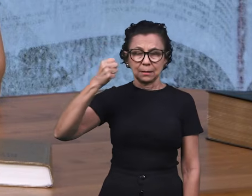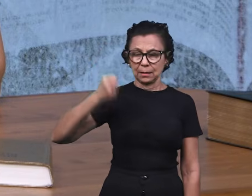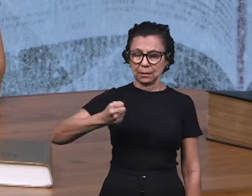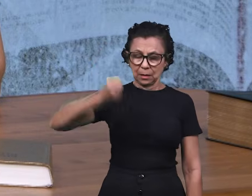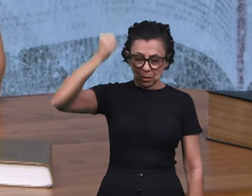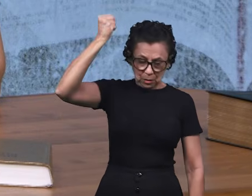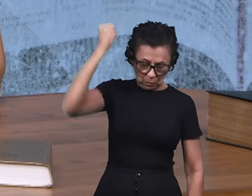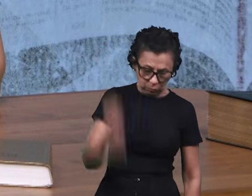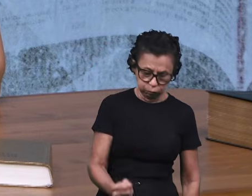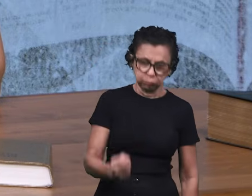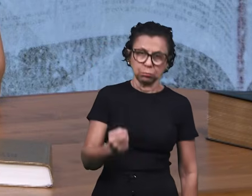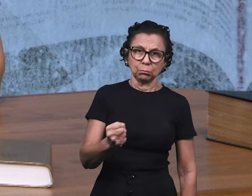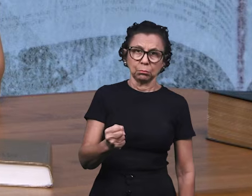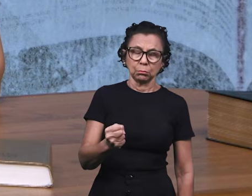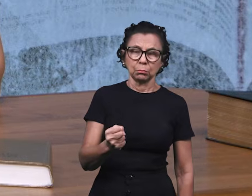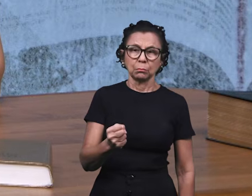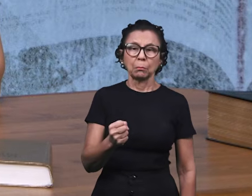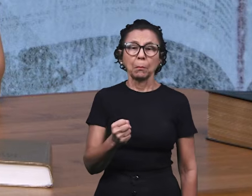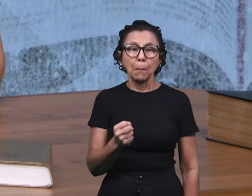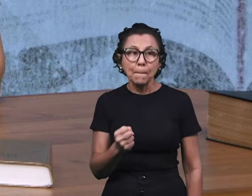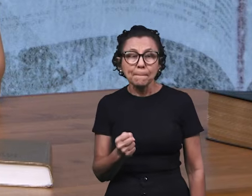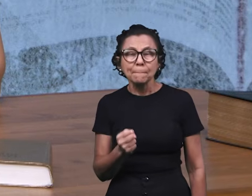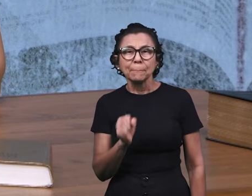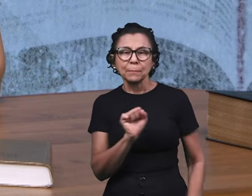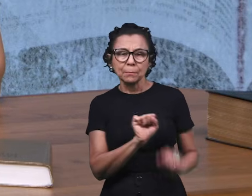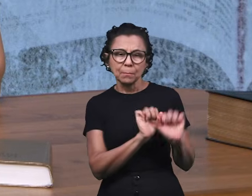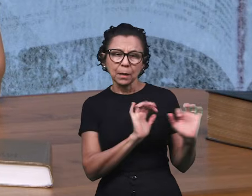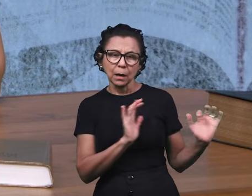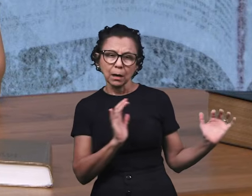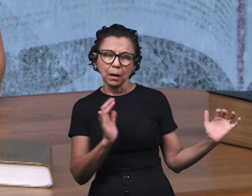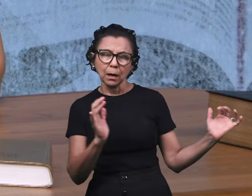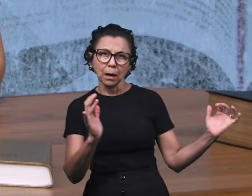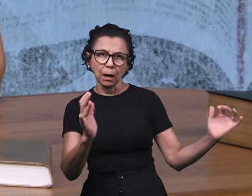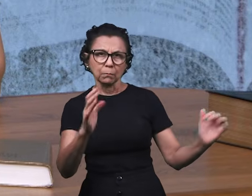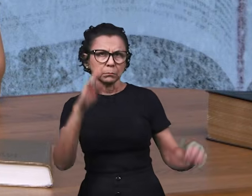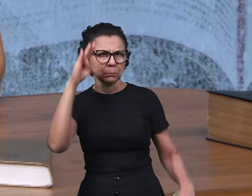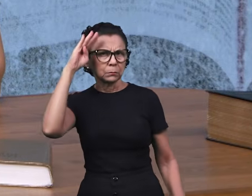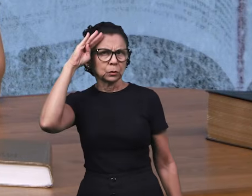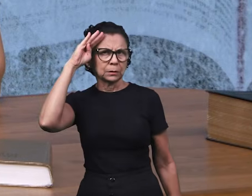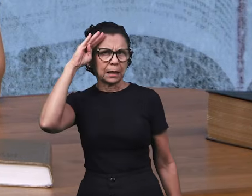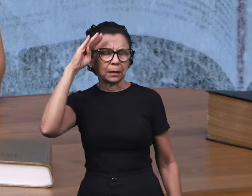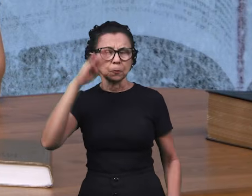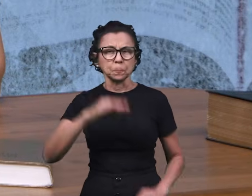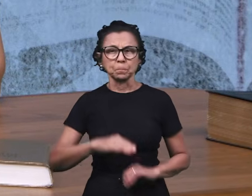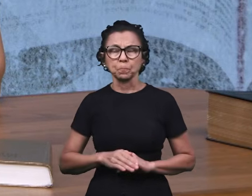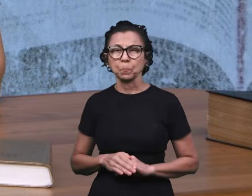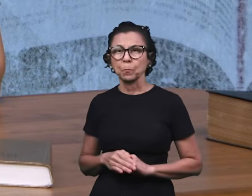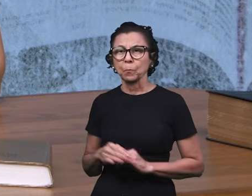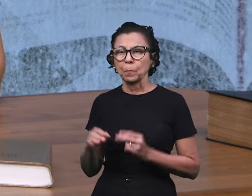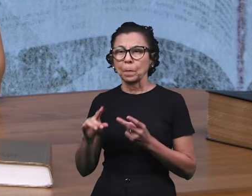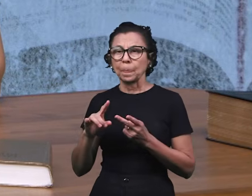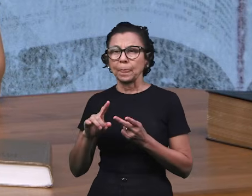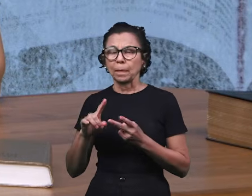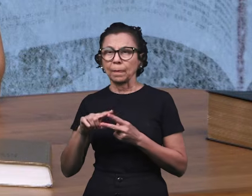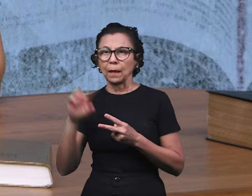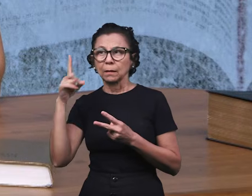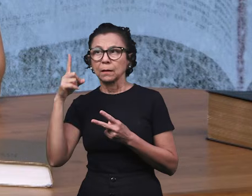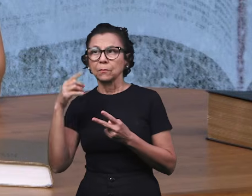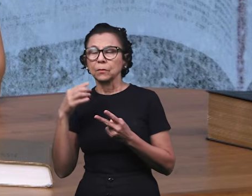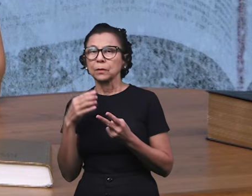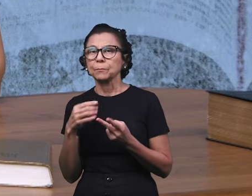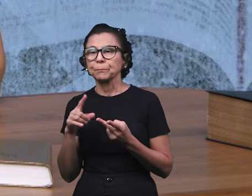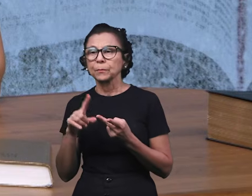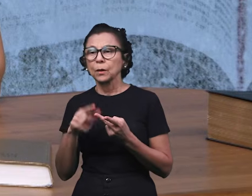Abner e o povo estavam deitados ao redor dele. Então disse Abisai a Davi: Deus